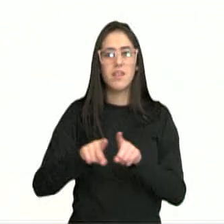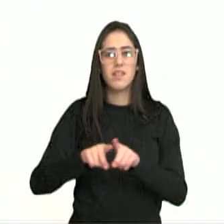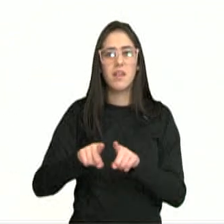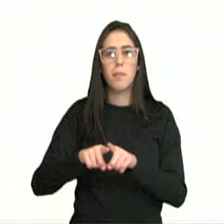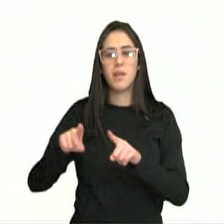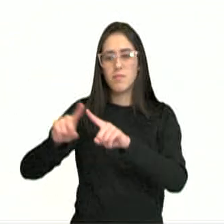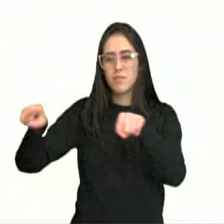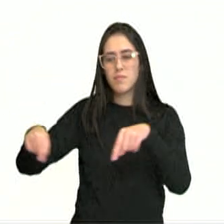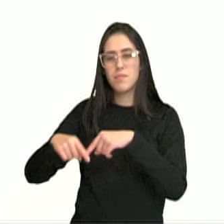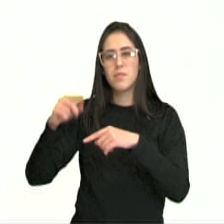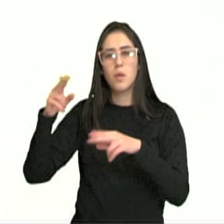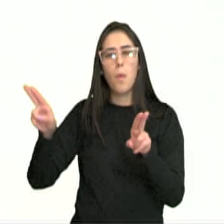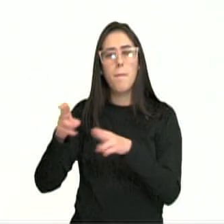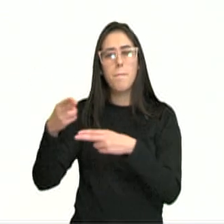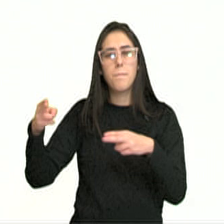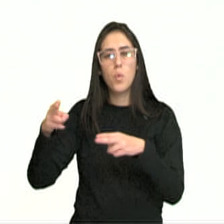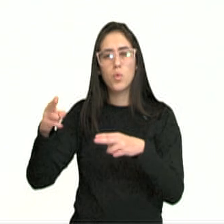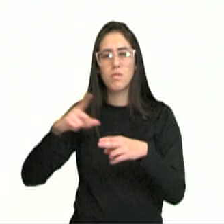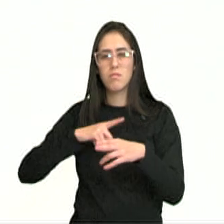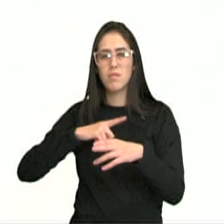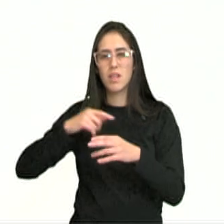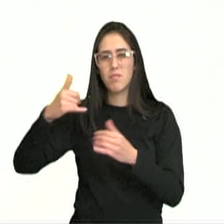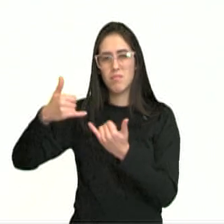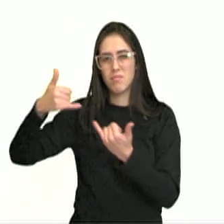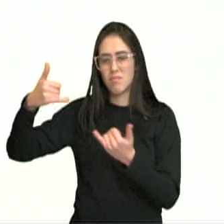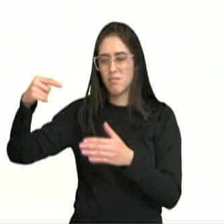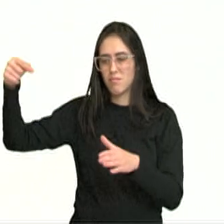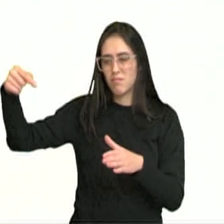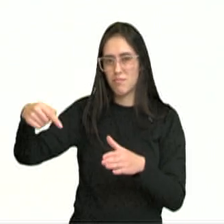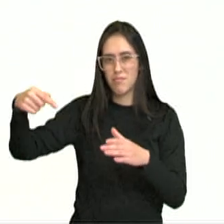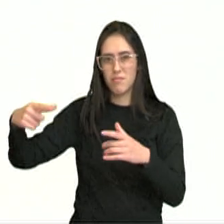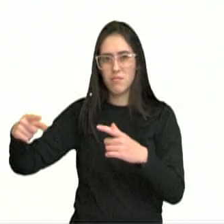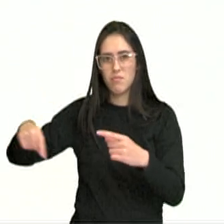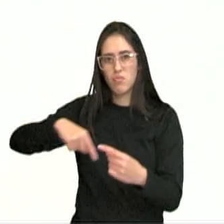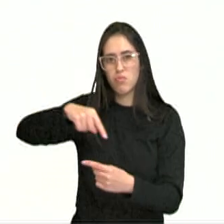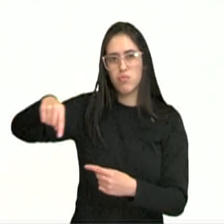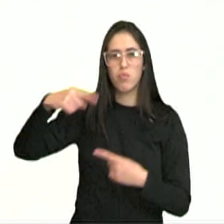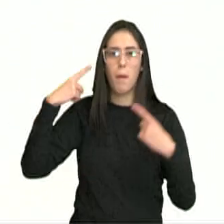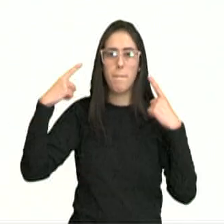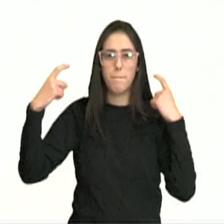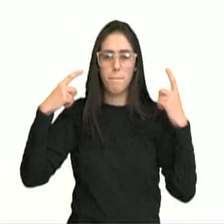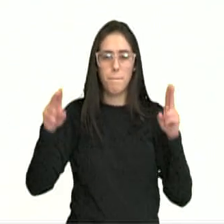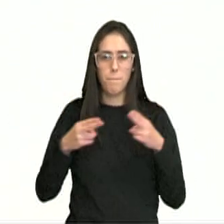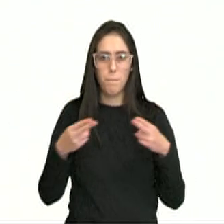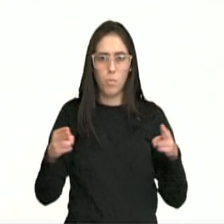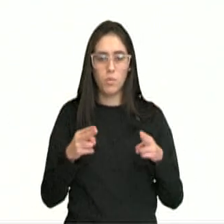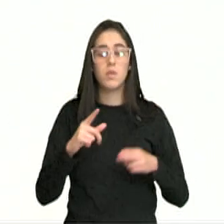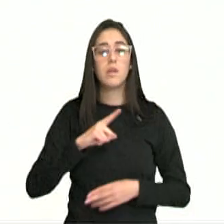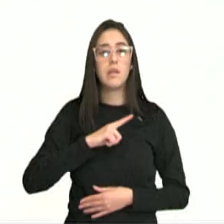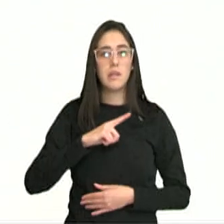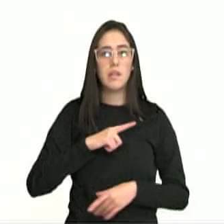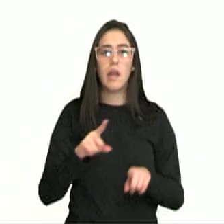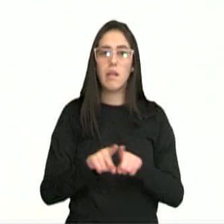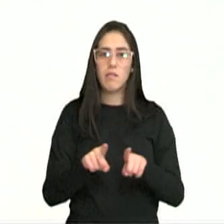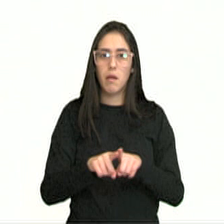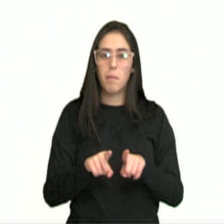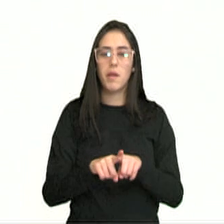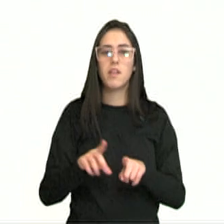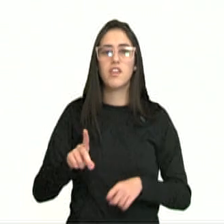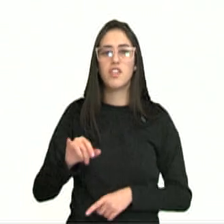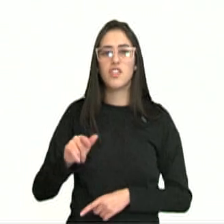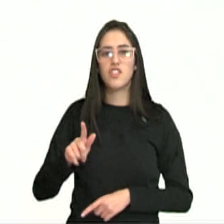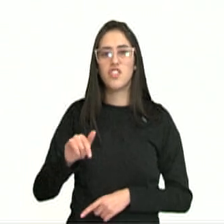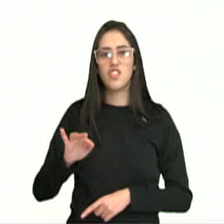agulhas de bússolas. O tetróxido de ósmio é utilizado na detecção de digitais e uma liga